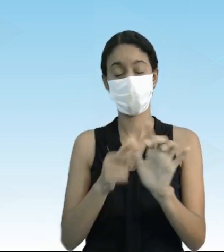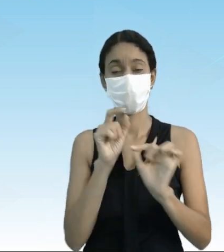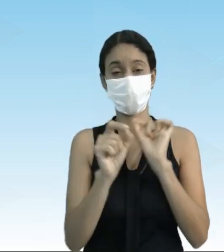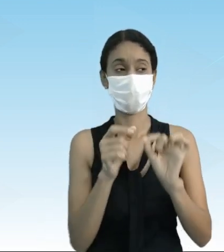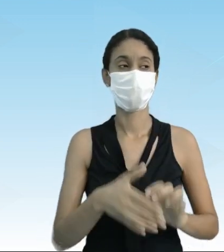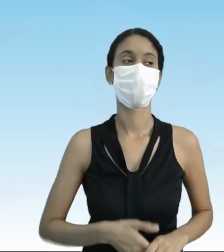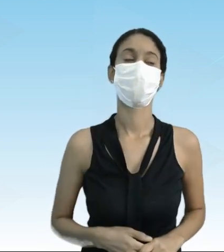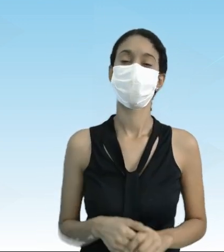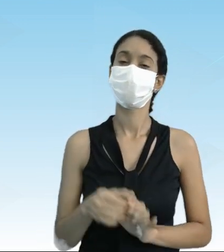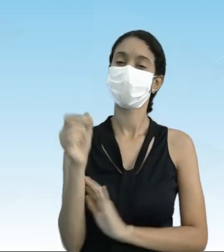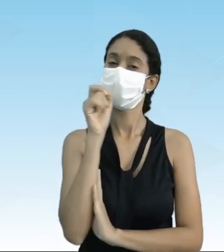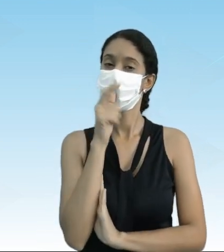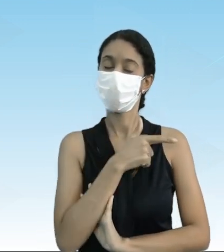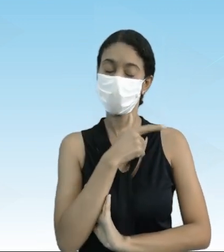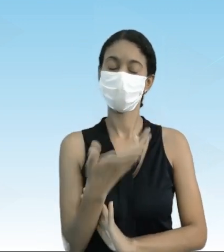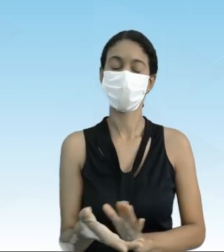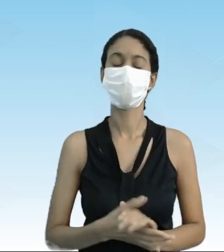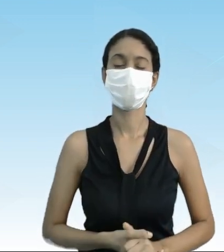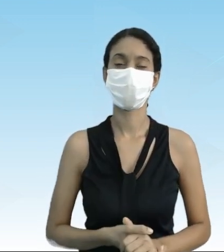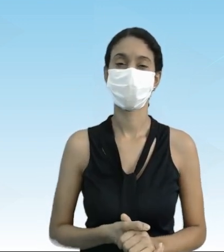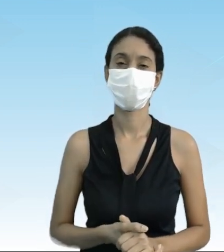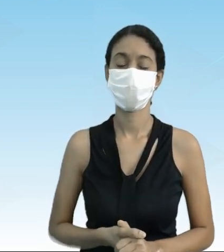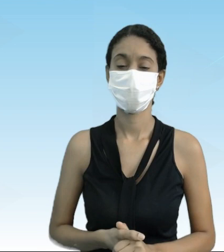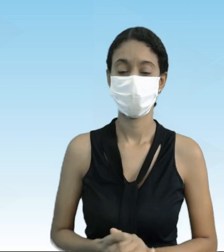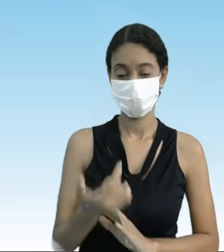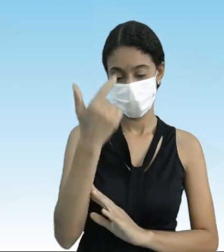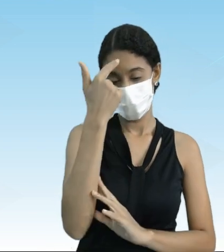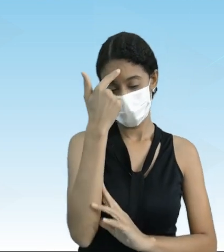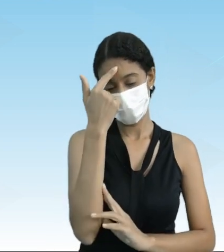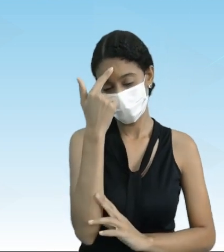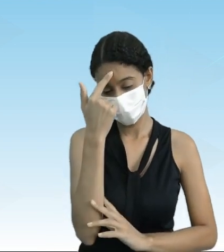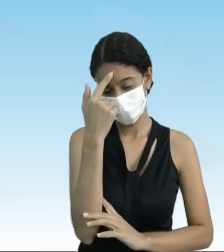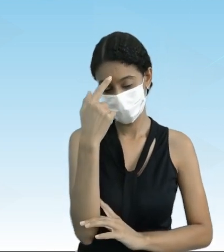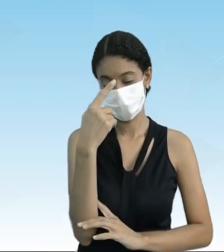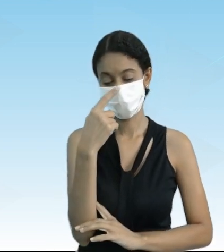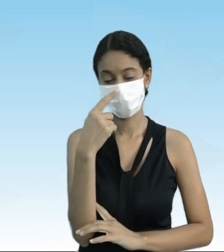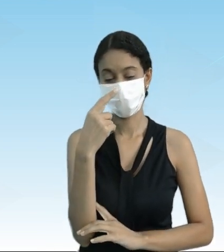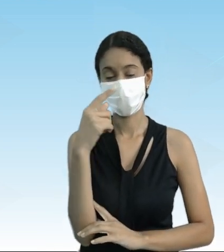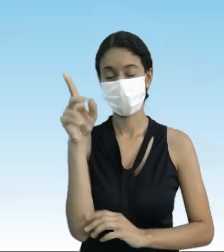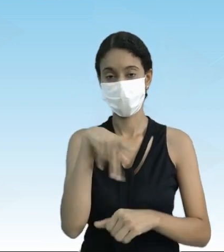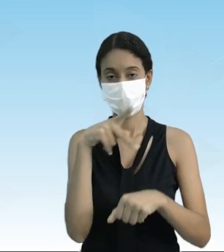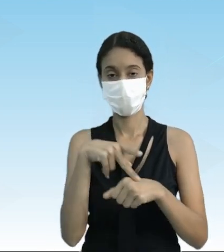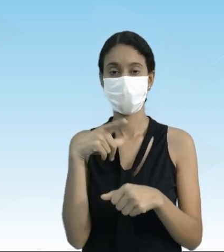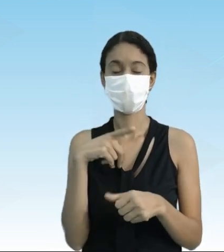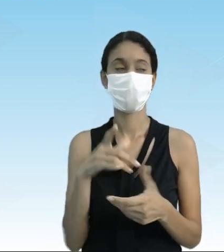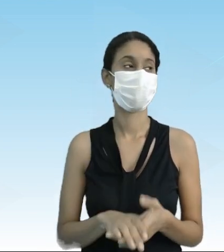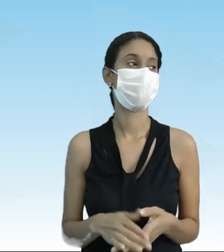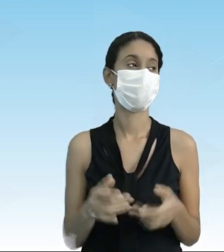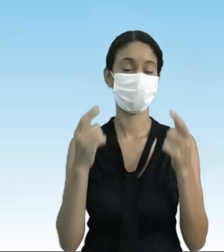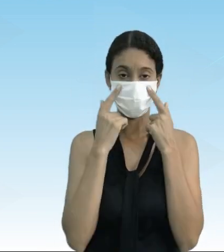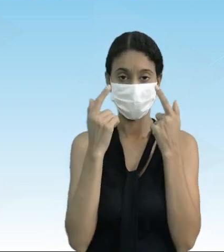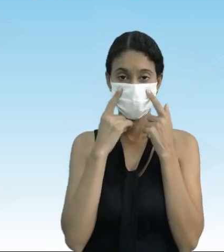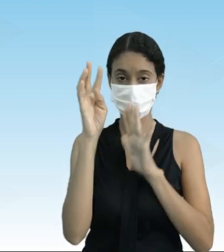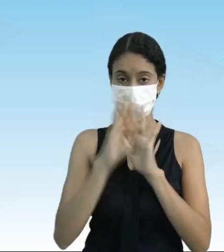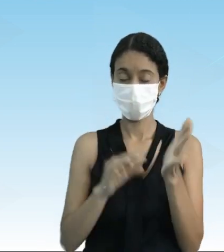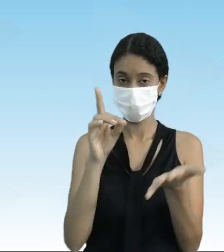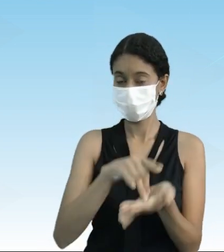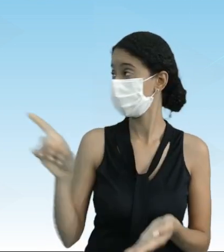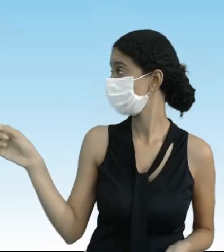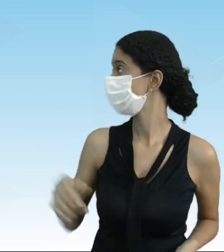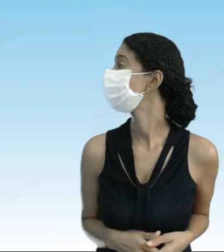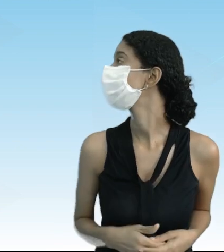eu falei que programas de humor utilizam muito a paródia? Então é importante lembrar. Então vejam só, a paródia